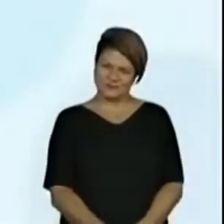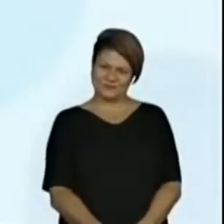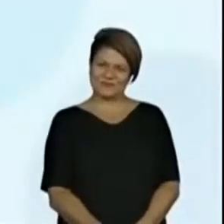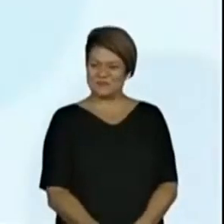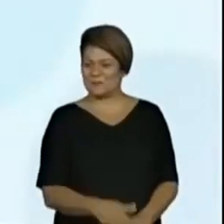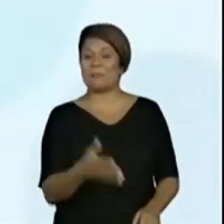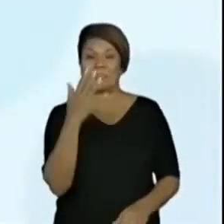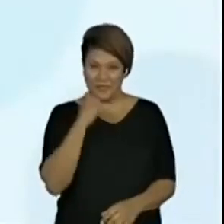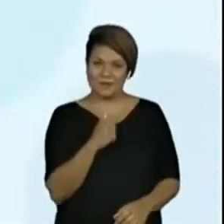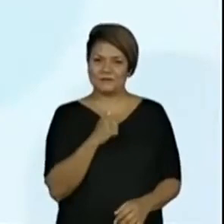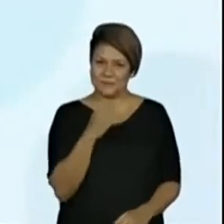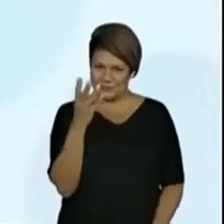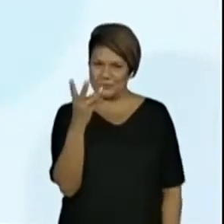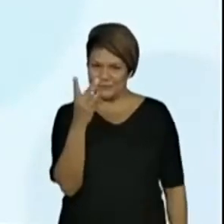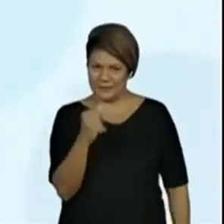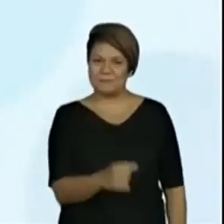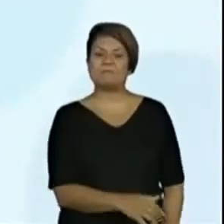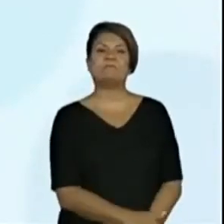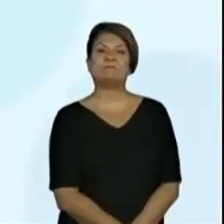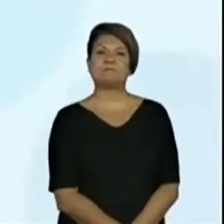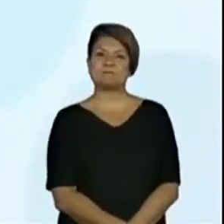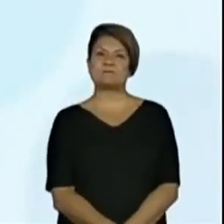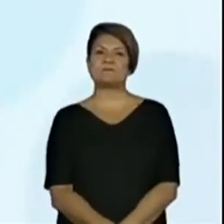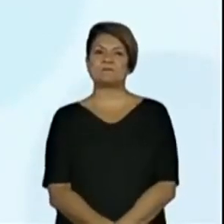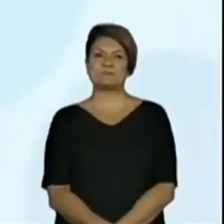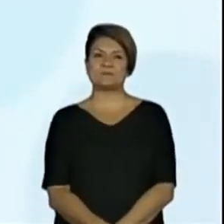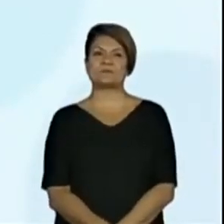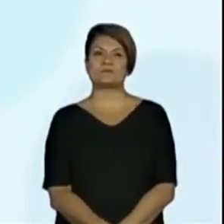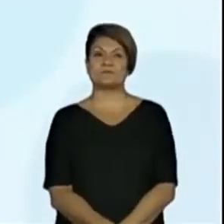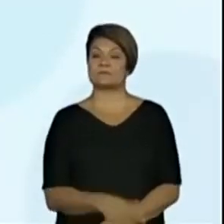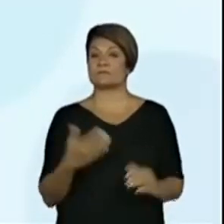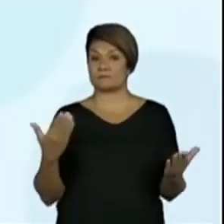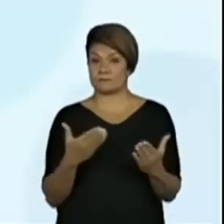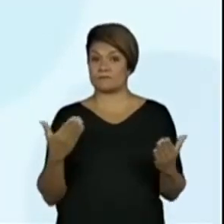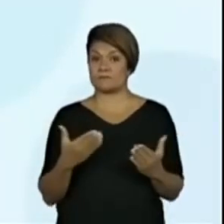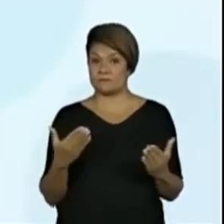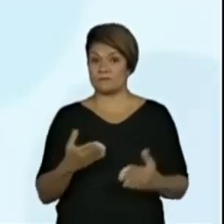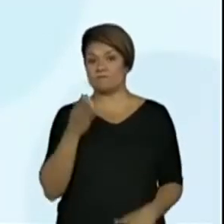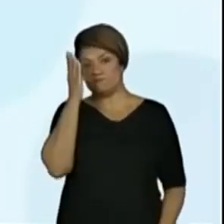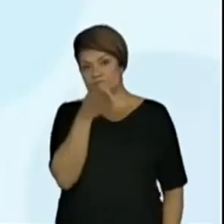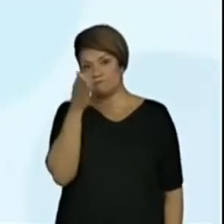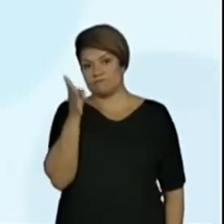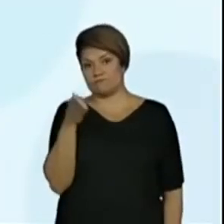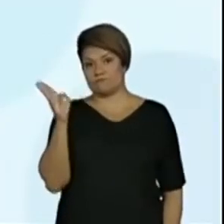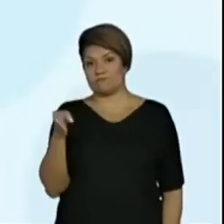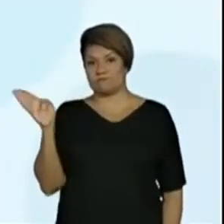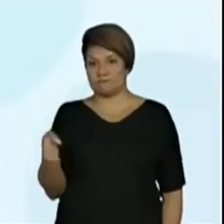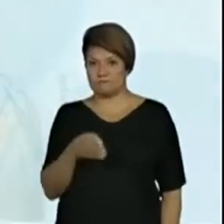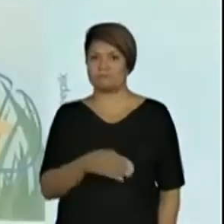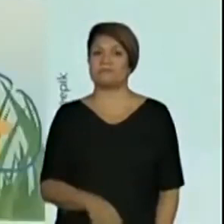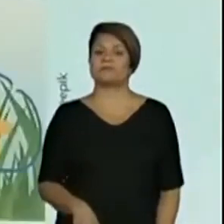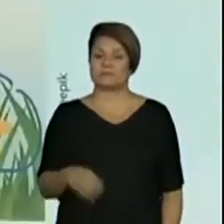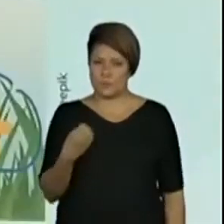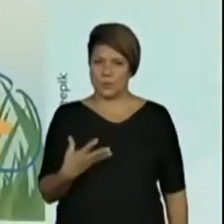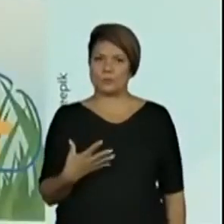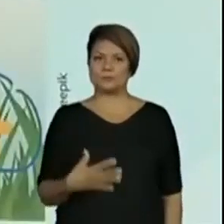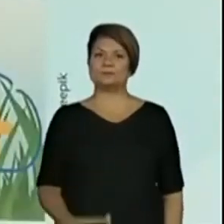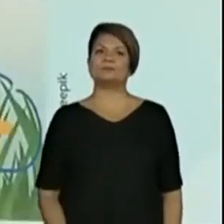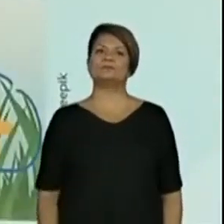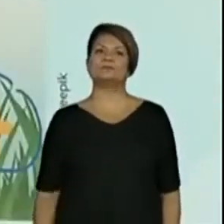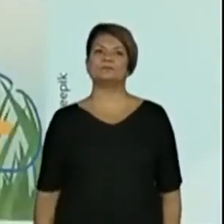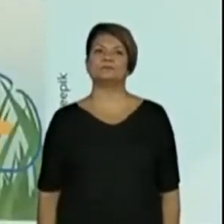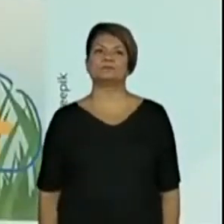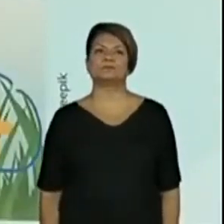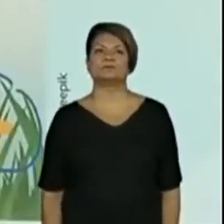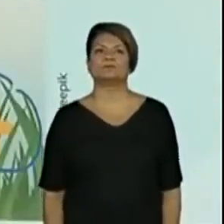contar as folhas? Vamos contar as folhas. A nossa imagem está aí para vocês. Professora, agora a gente vai riscar as folhinhas para diferenciar a contagem, tá bom?